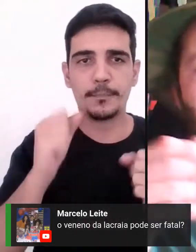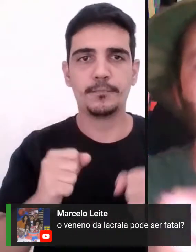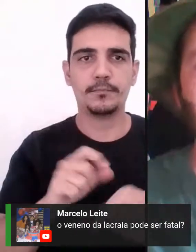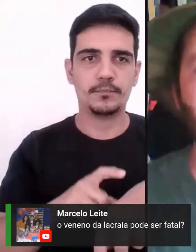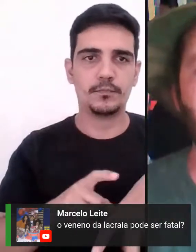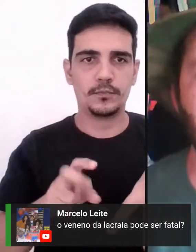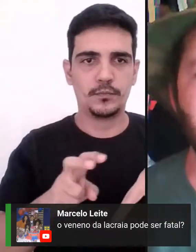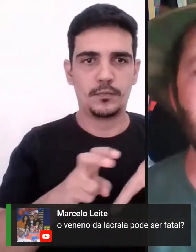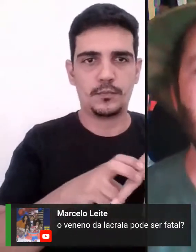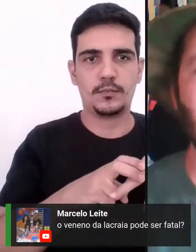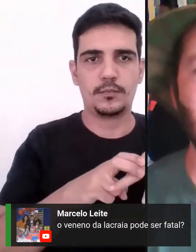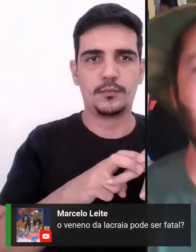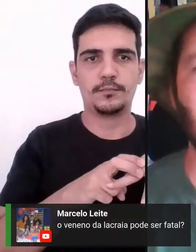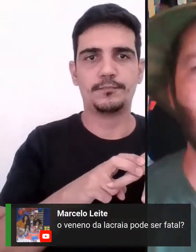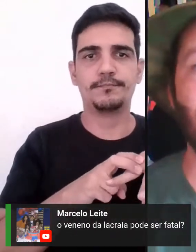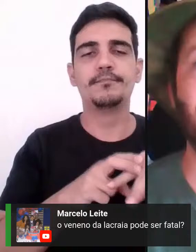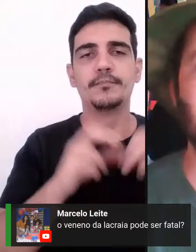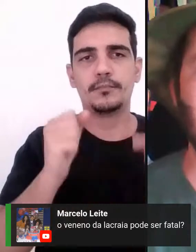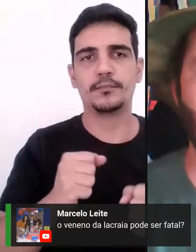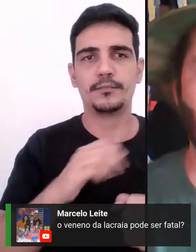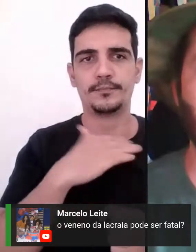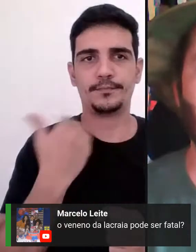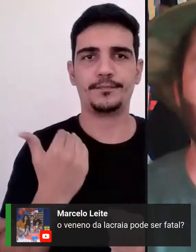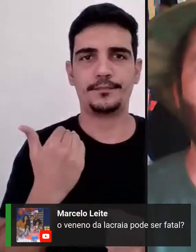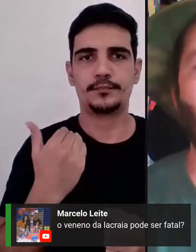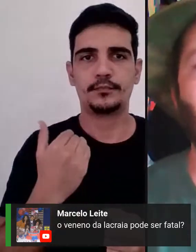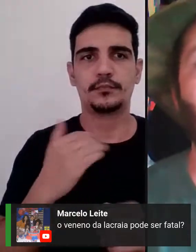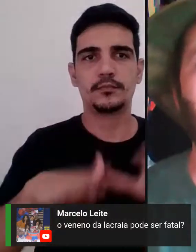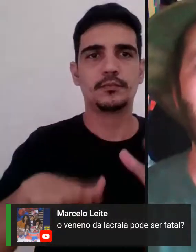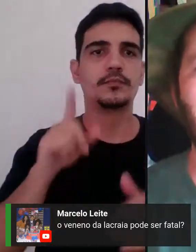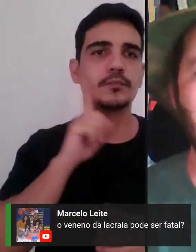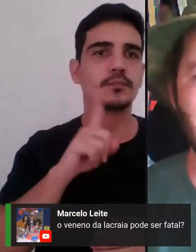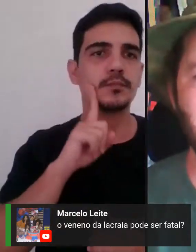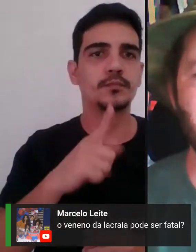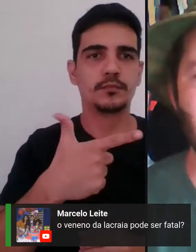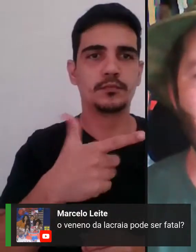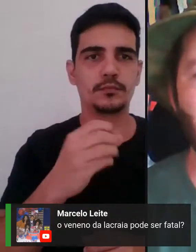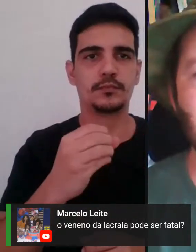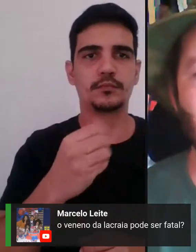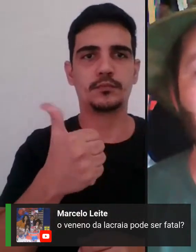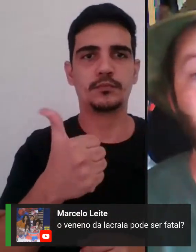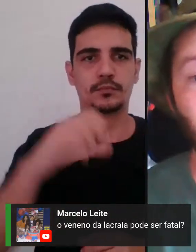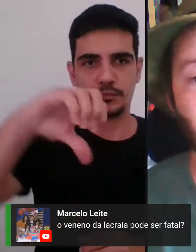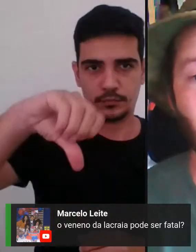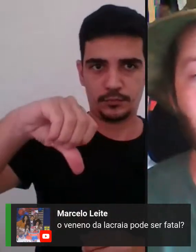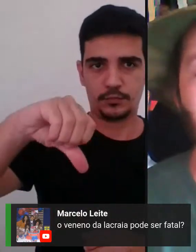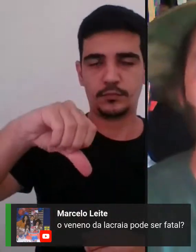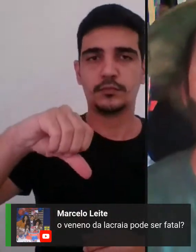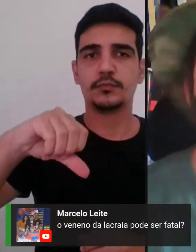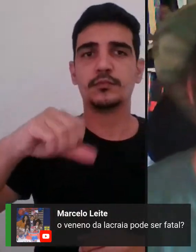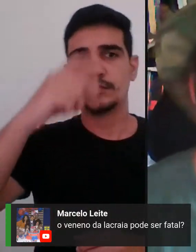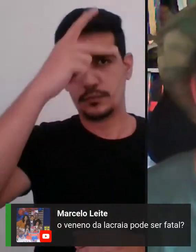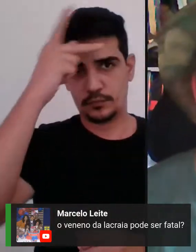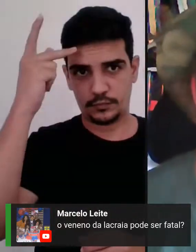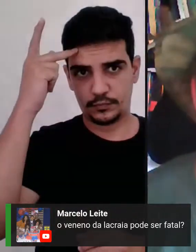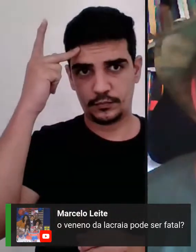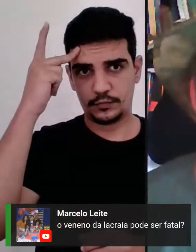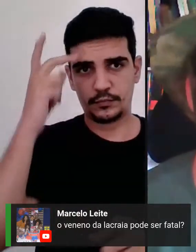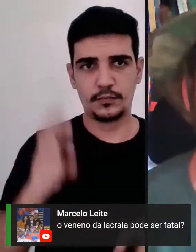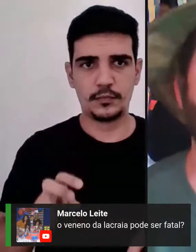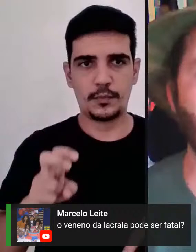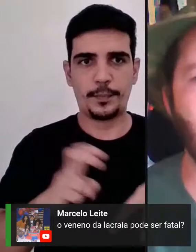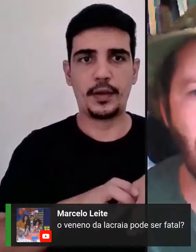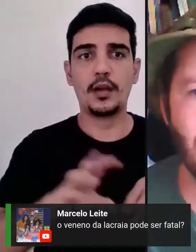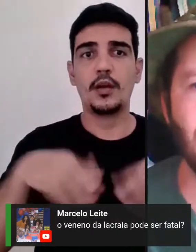eu mencionei lá nos Estados Unidos, né, em 2019, o óbito por lacraia. O paciente ele foi picado, quando ele resolveu